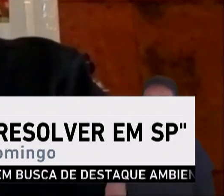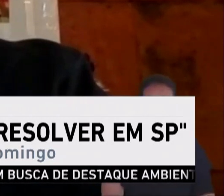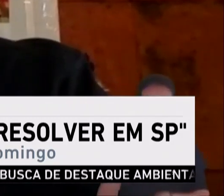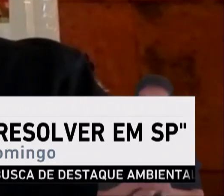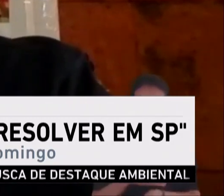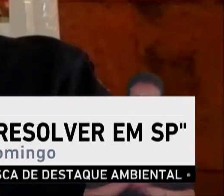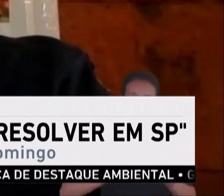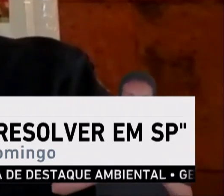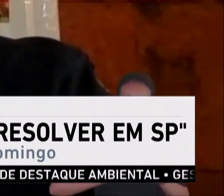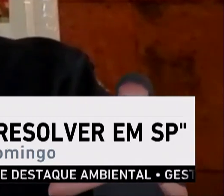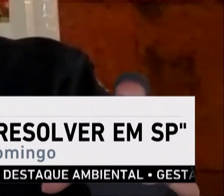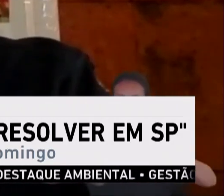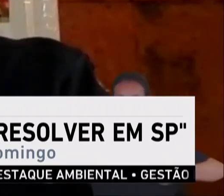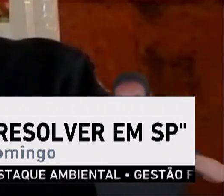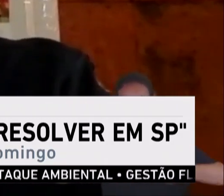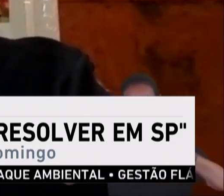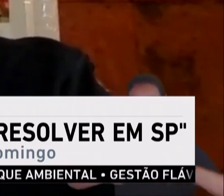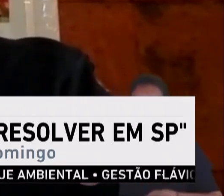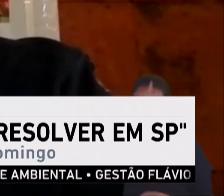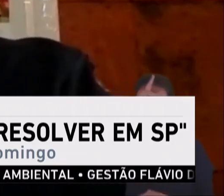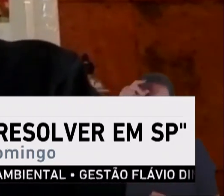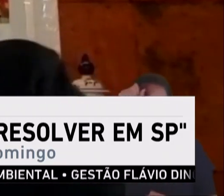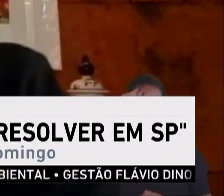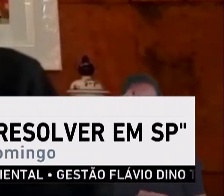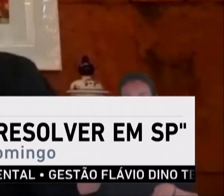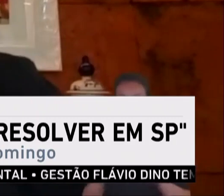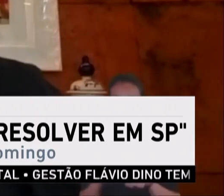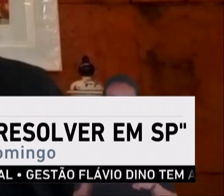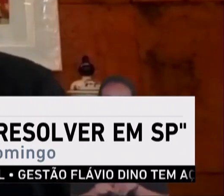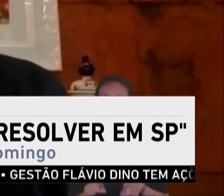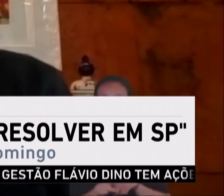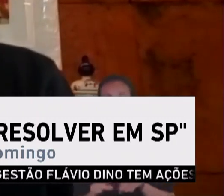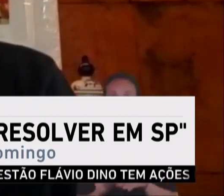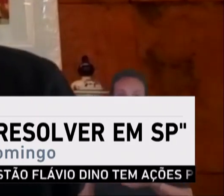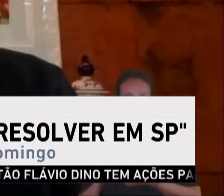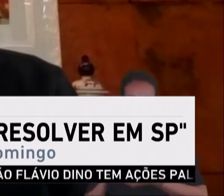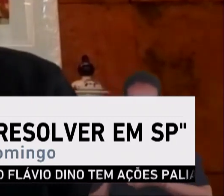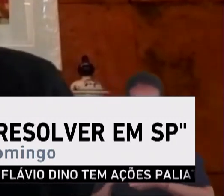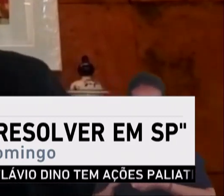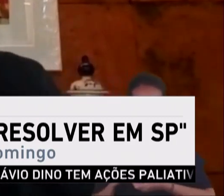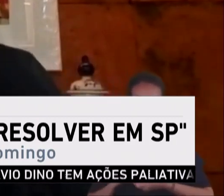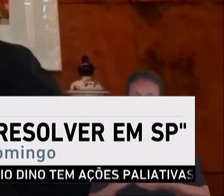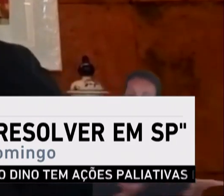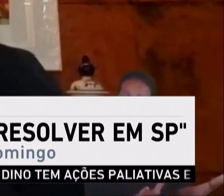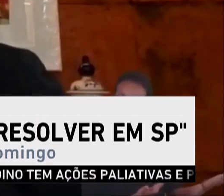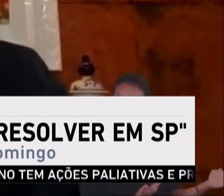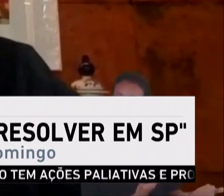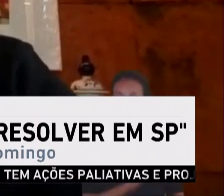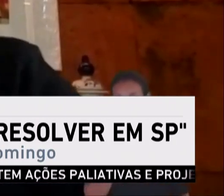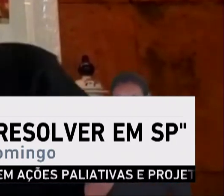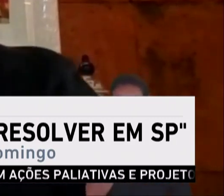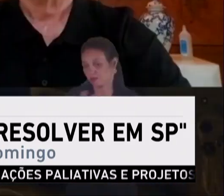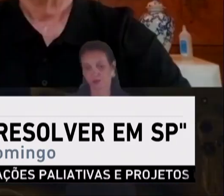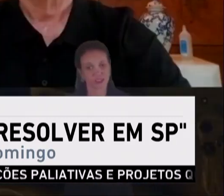prefeituras e, o que é muito importante, as câmaras municipais. Jovens, homens e mulheres, nas